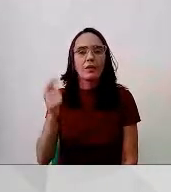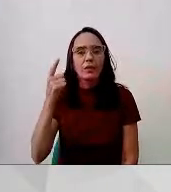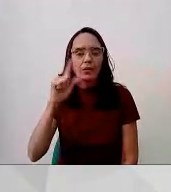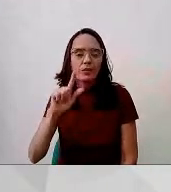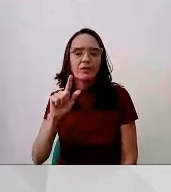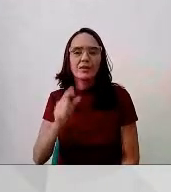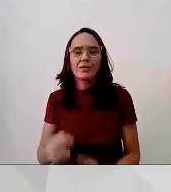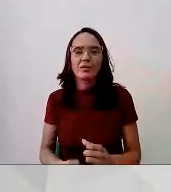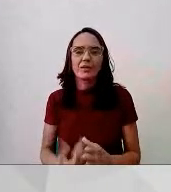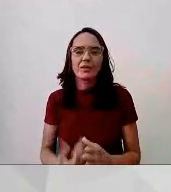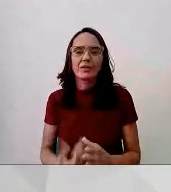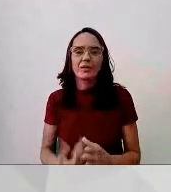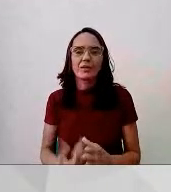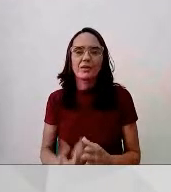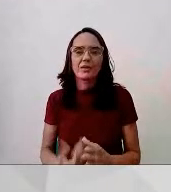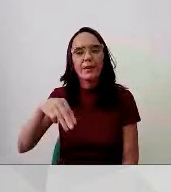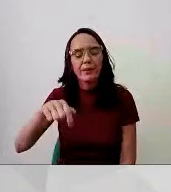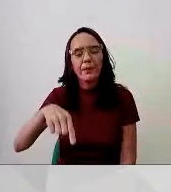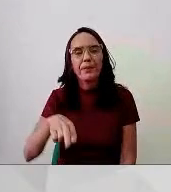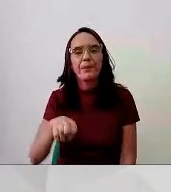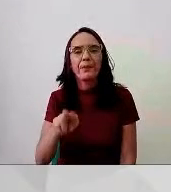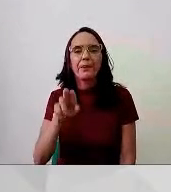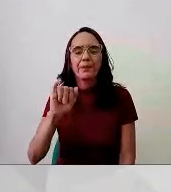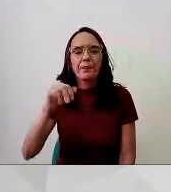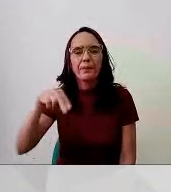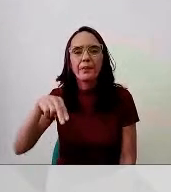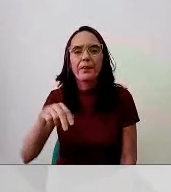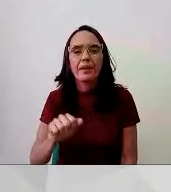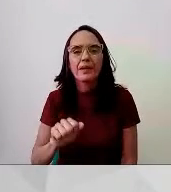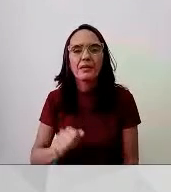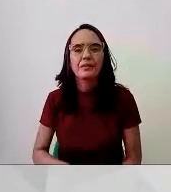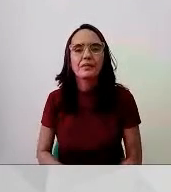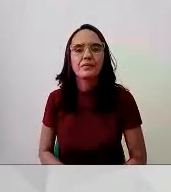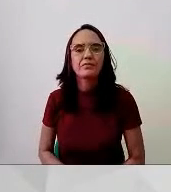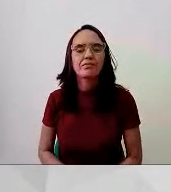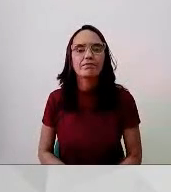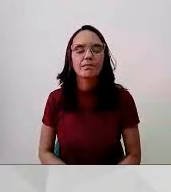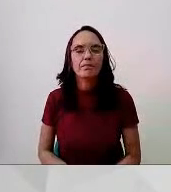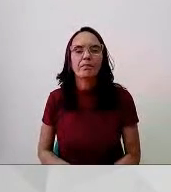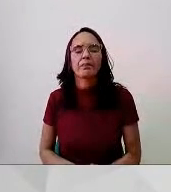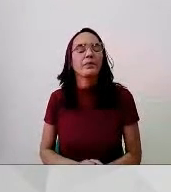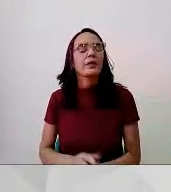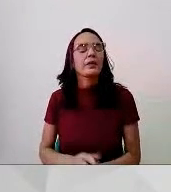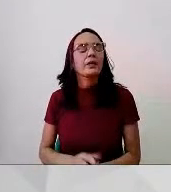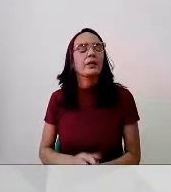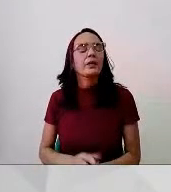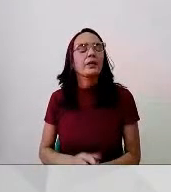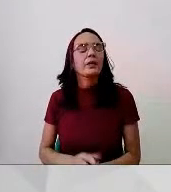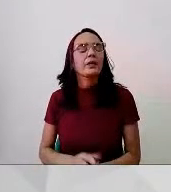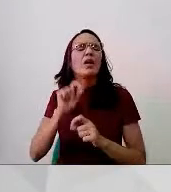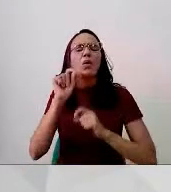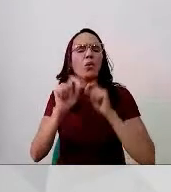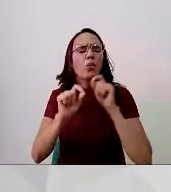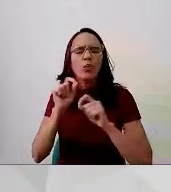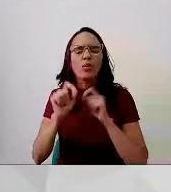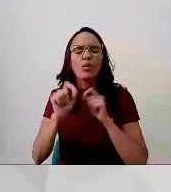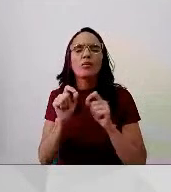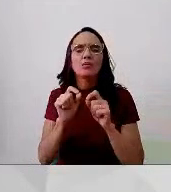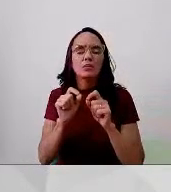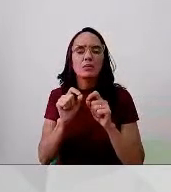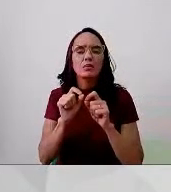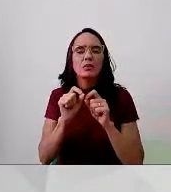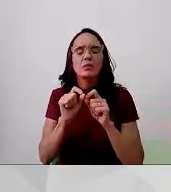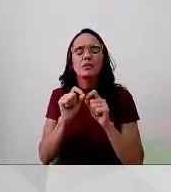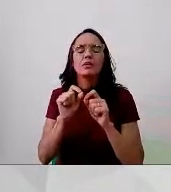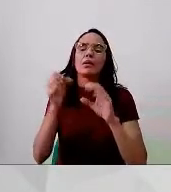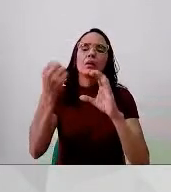fazia esse algoritmo, essa máquina conseguia fazer alguns tipos de classificação, né, basicamente